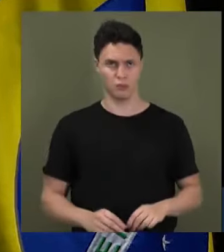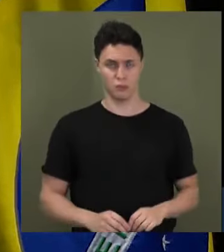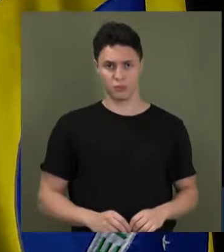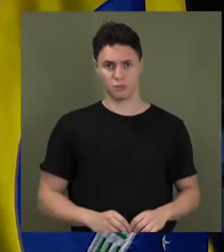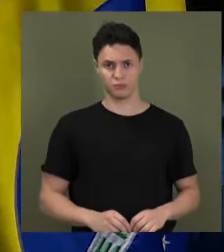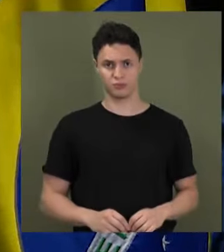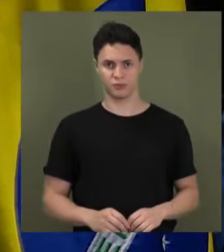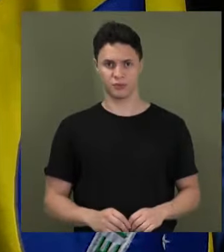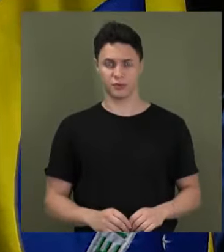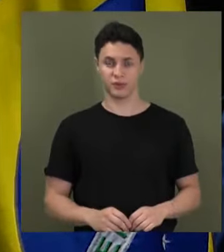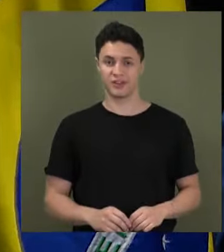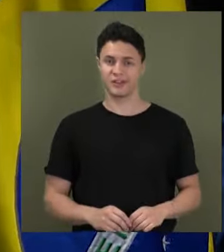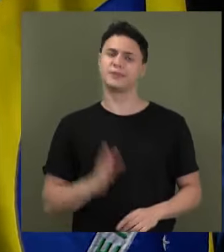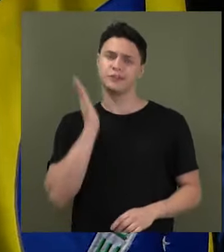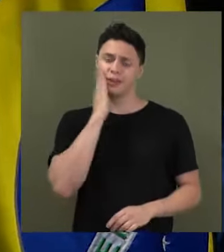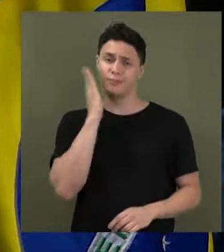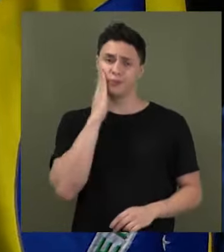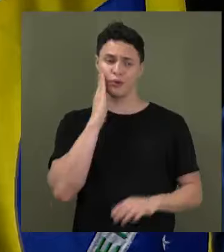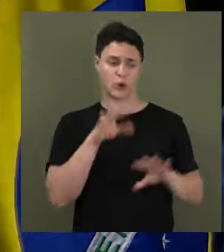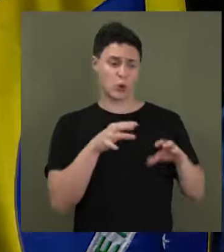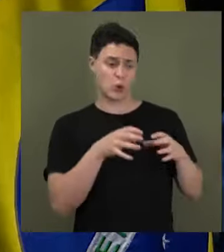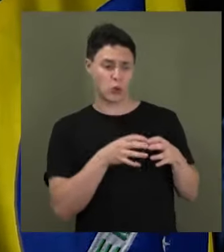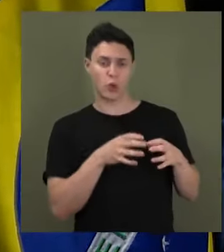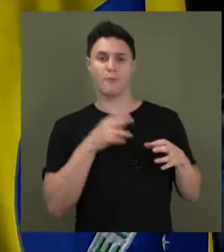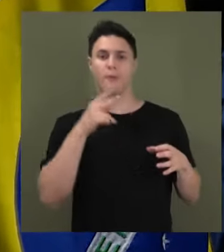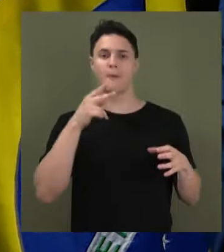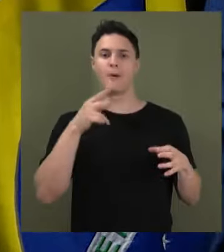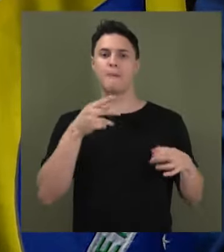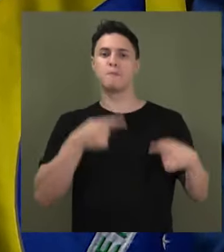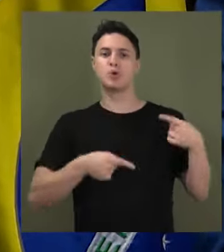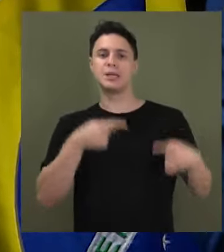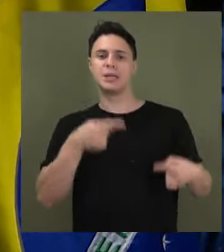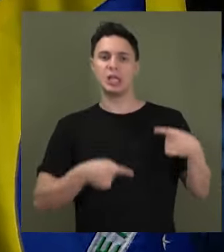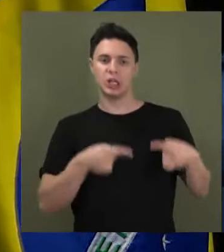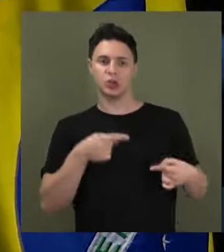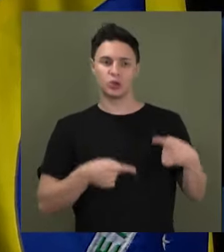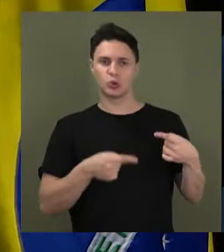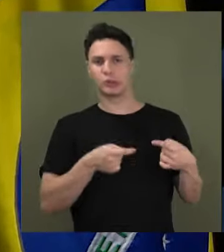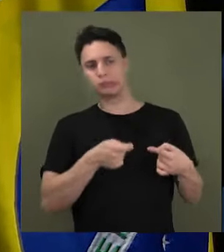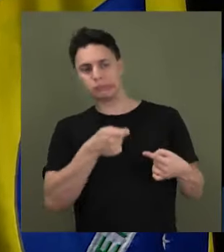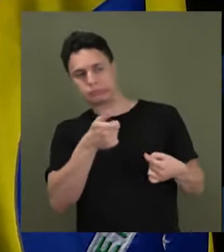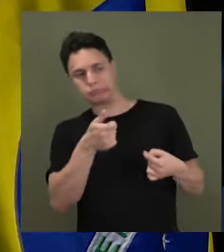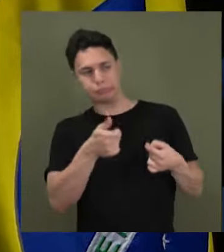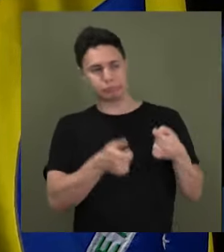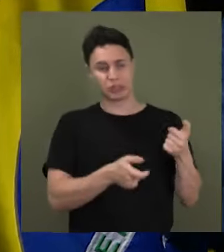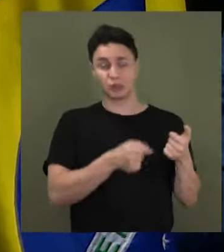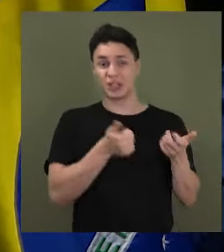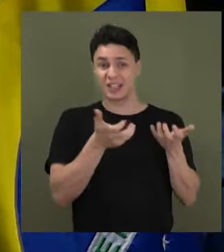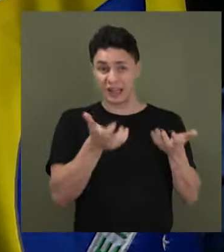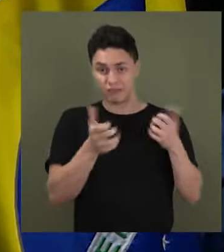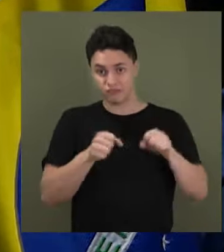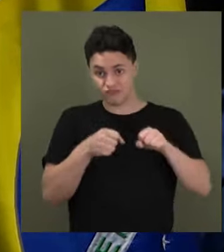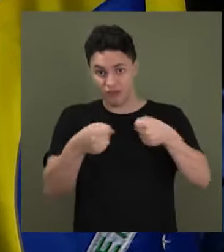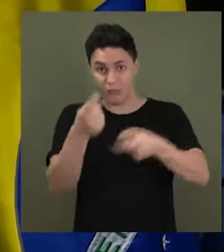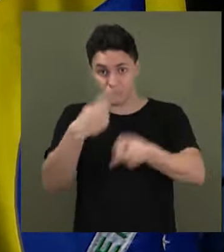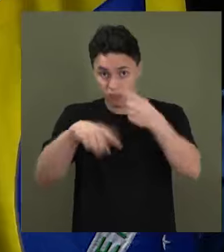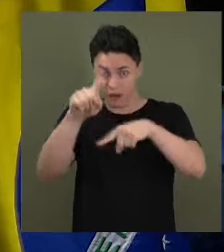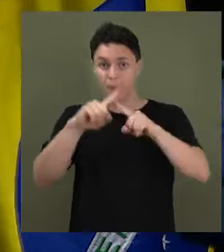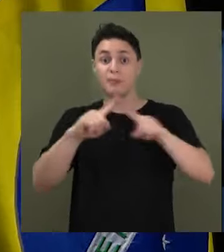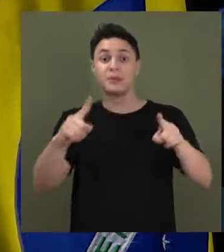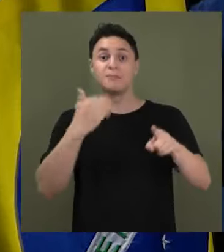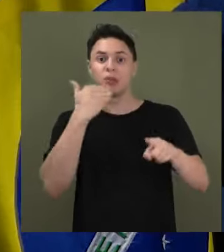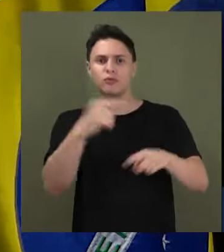poucos parlamentares que estamos combatendo o bom combate, mas é a ajuda de vocês, brasileiros.